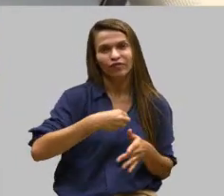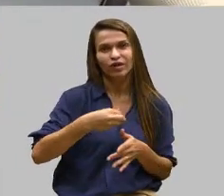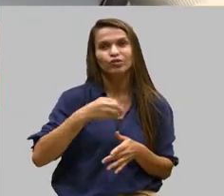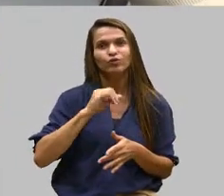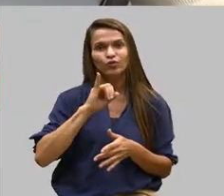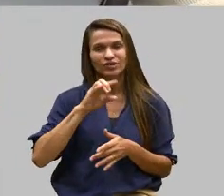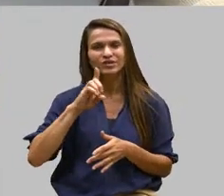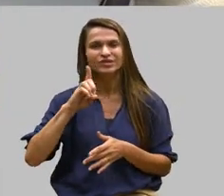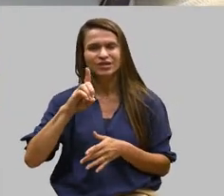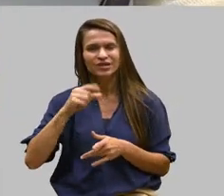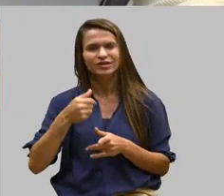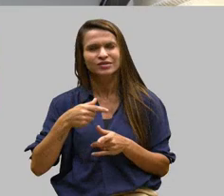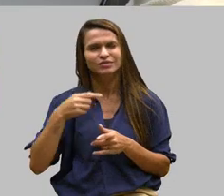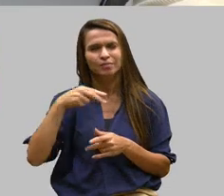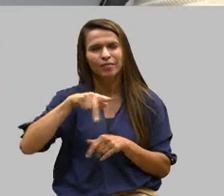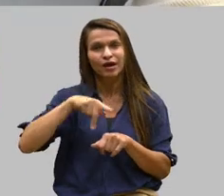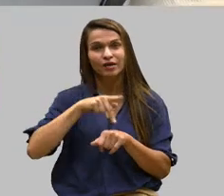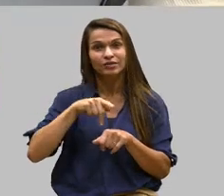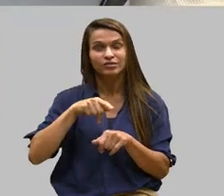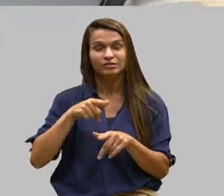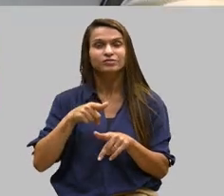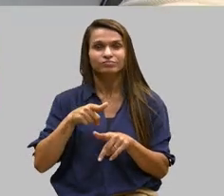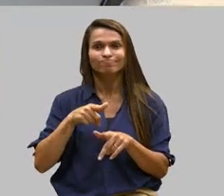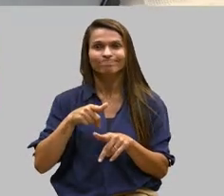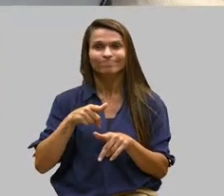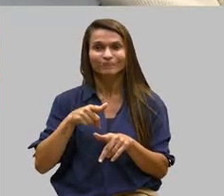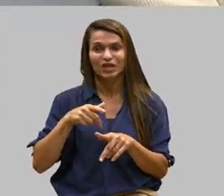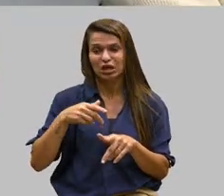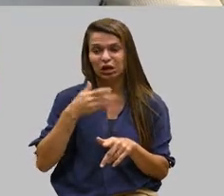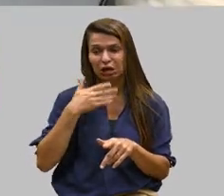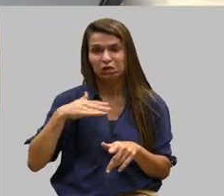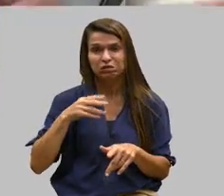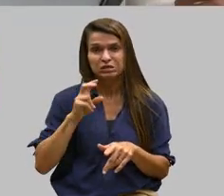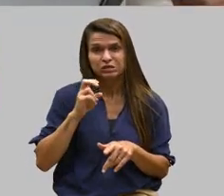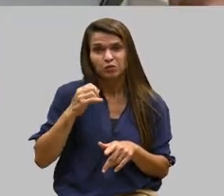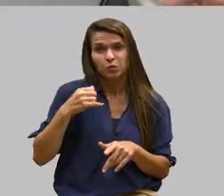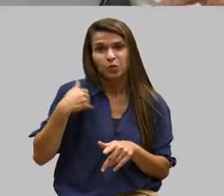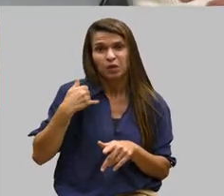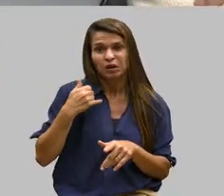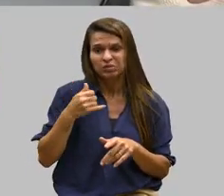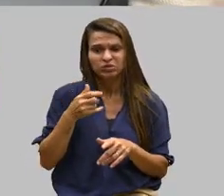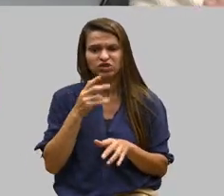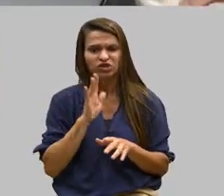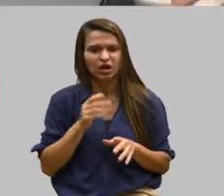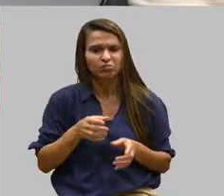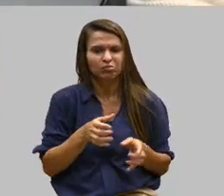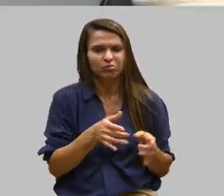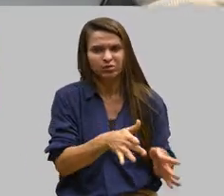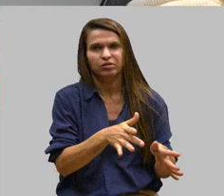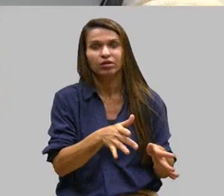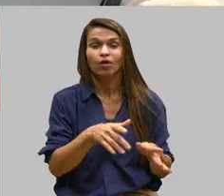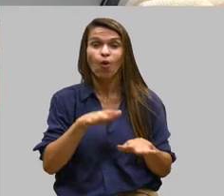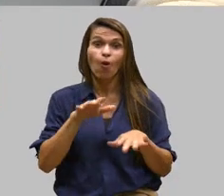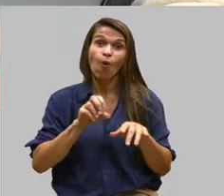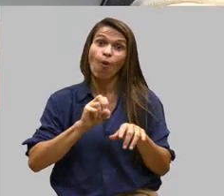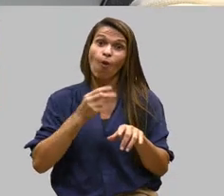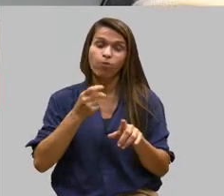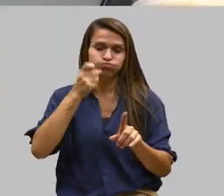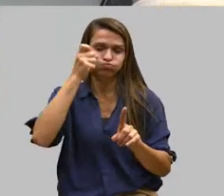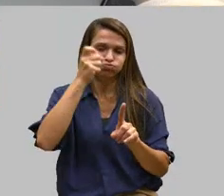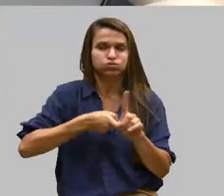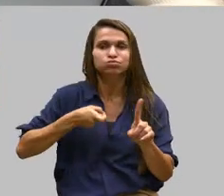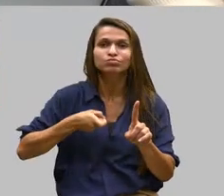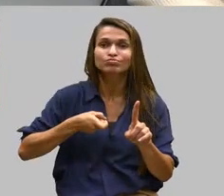país antes dele completar cinco anos de idade e 73% da geração do Gabriel do Bernardo aqui só abusado sexualmente então